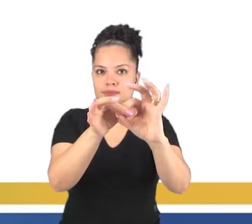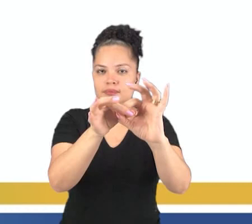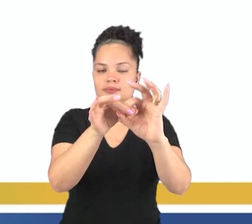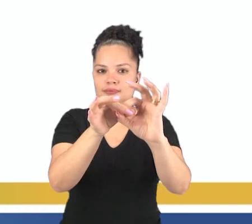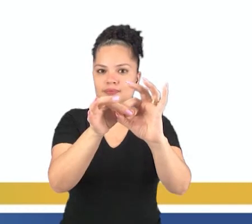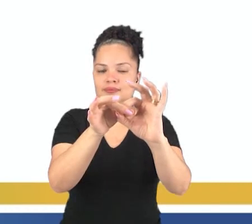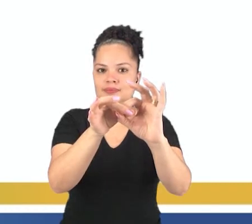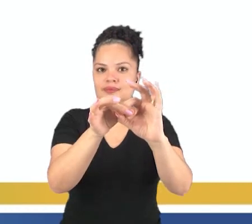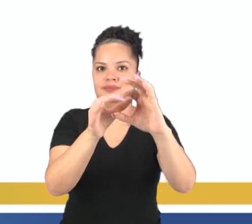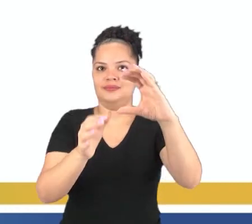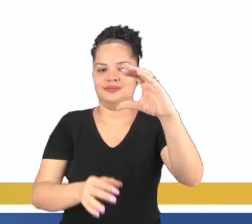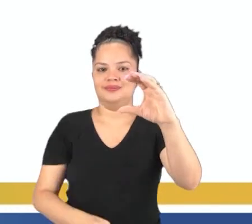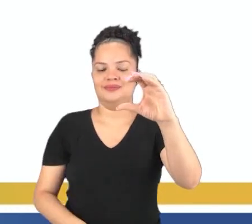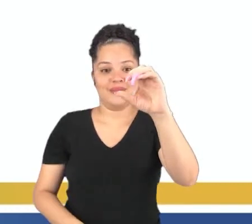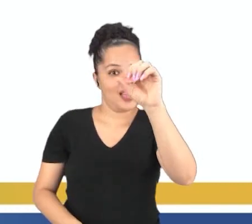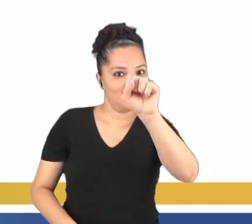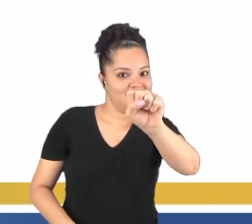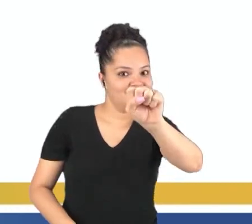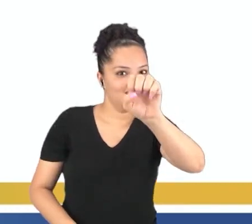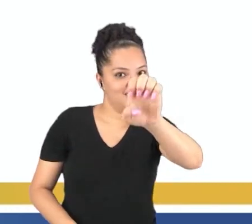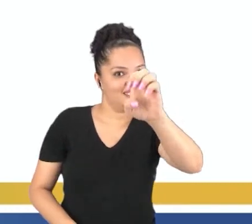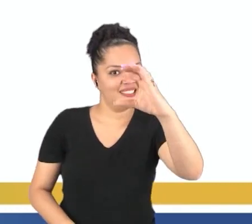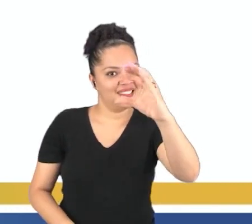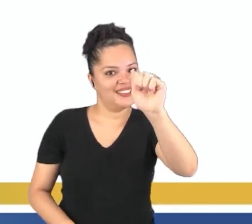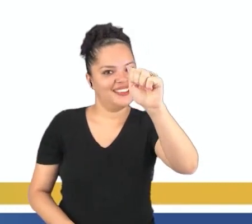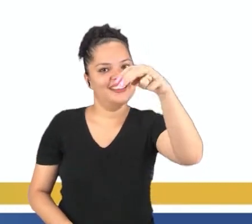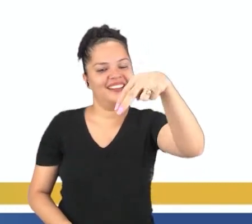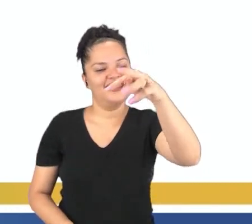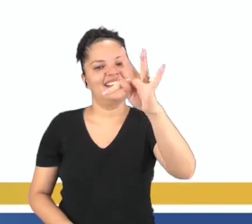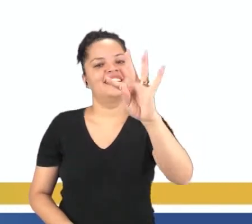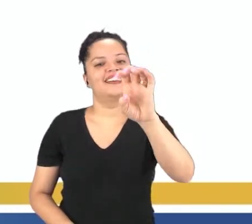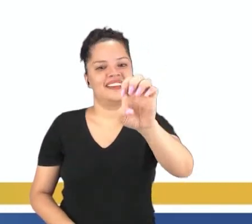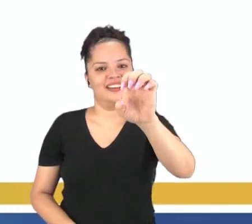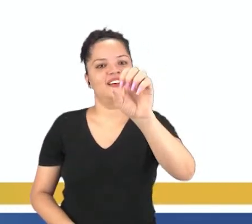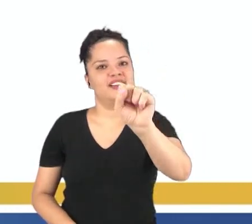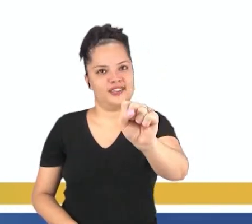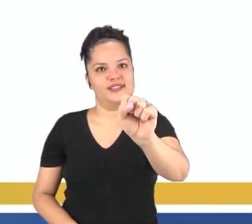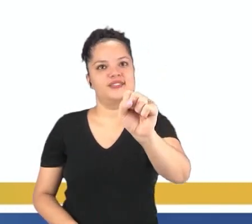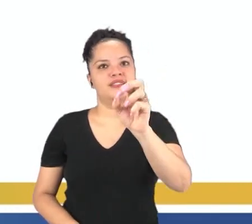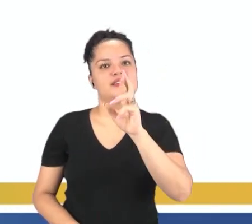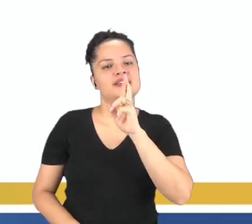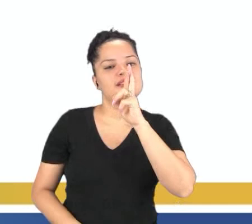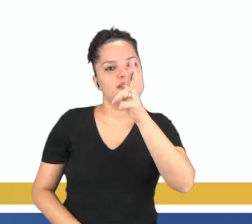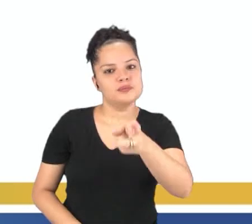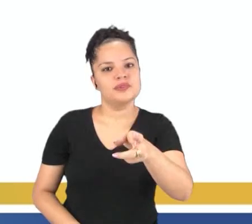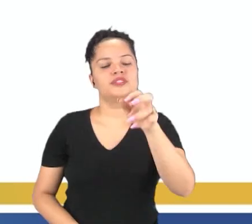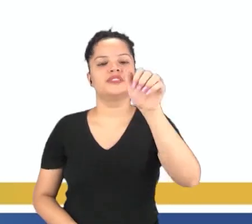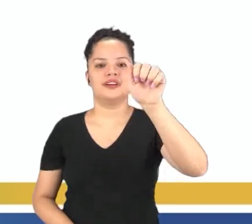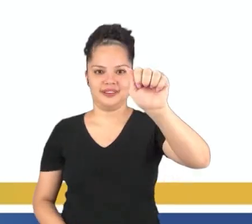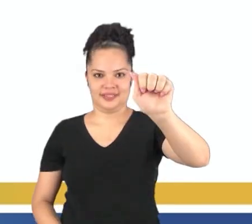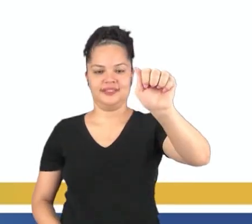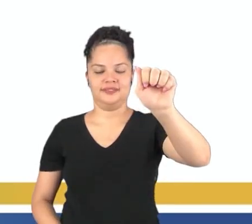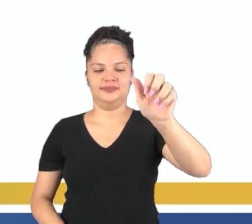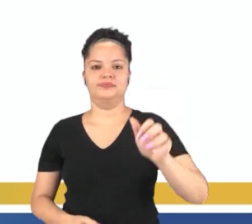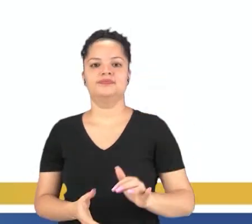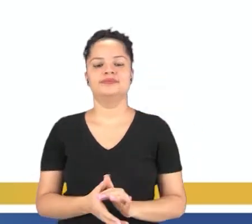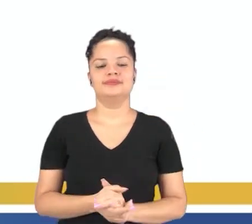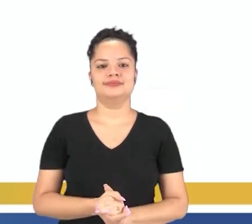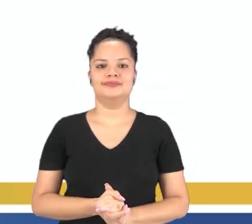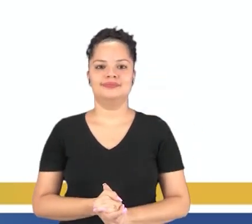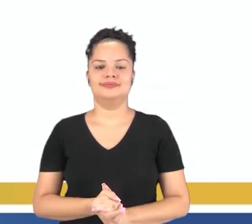Circunferências secantes. Portanto, a resposta correta para essa questão seria a letra A, tá